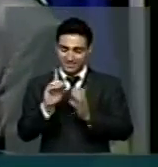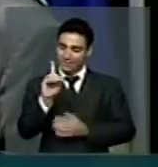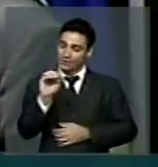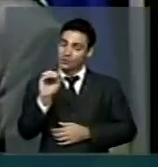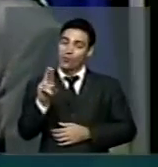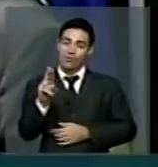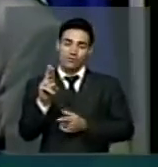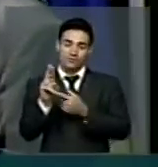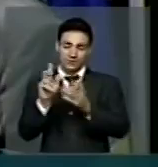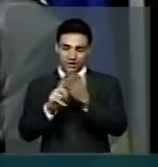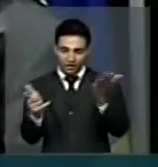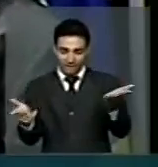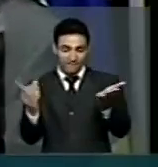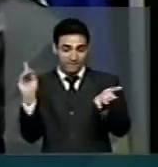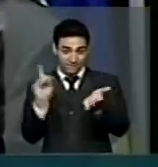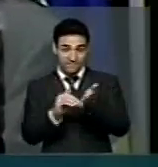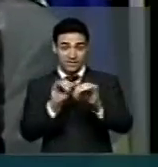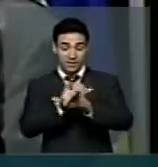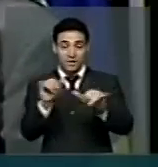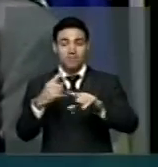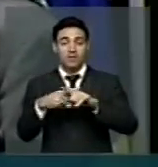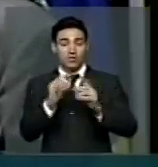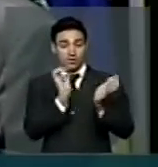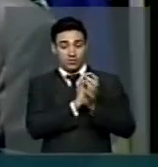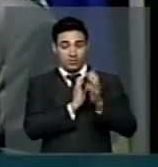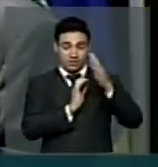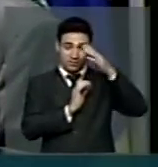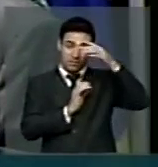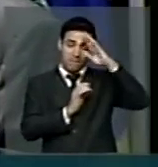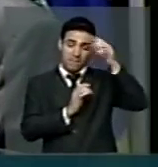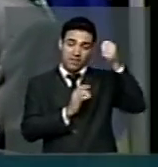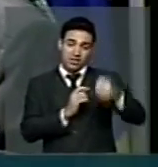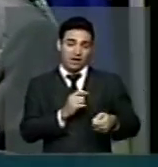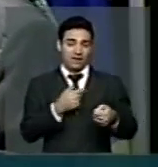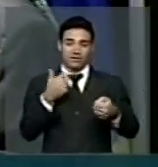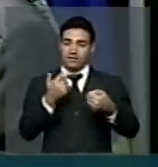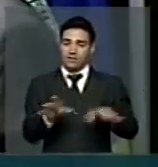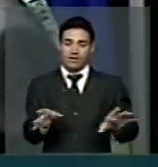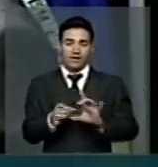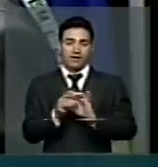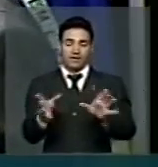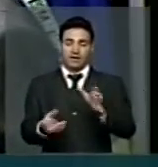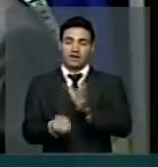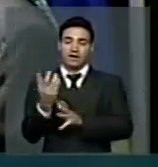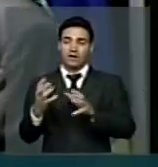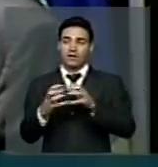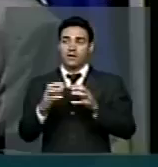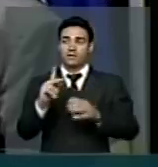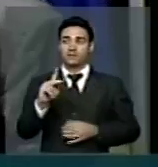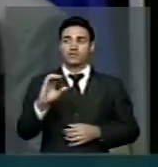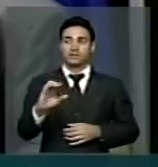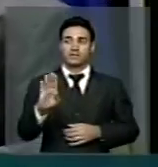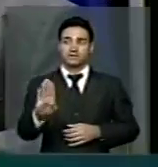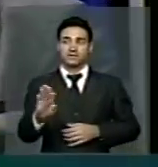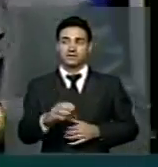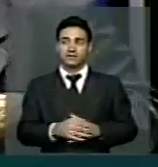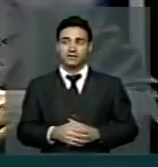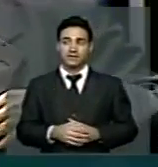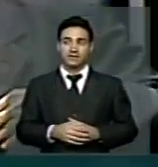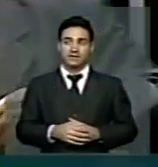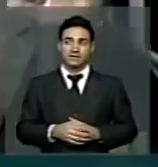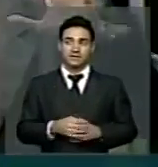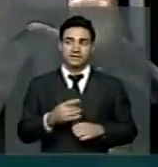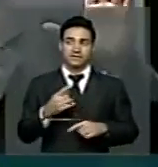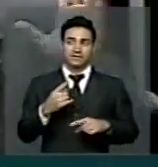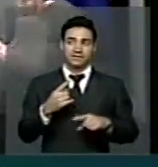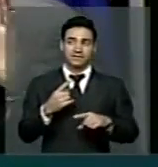os militares não queriam que se legalizasse o Partido Comunista Brasileiro. Tínhamos